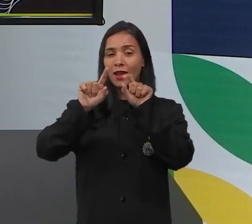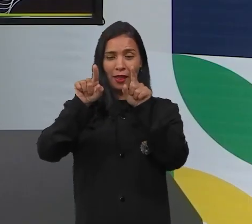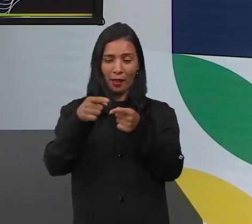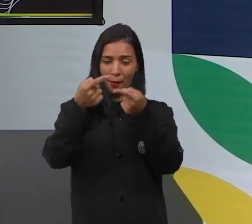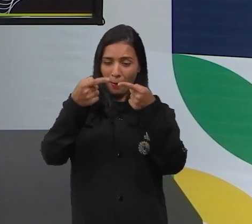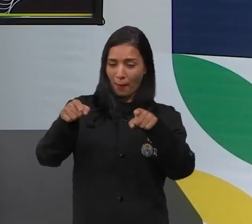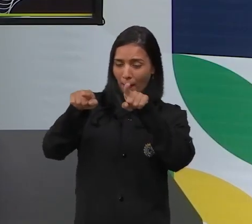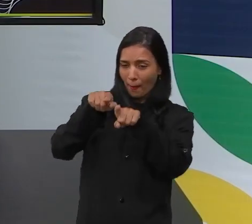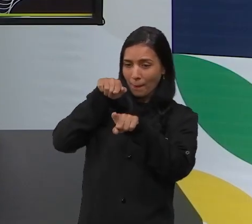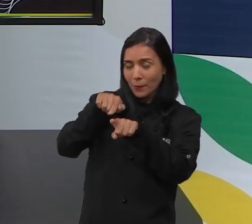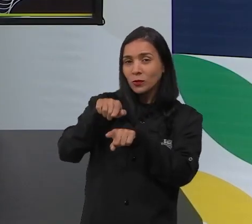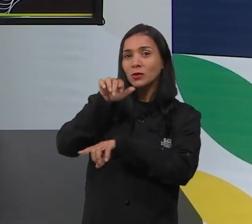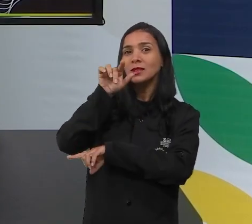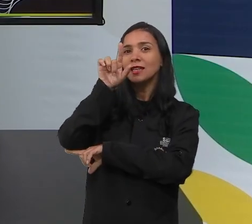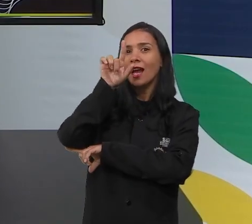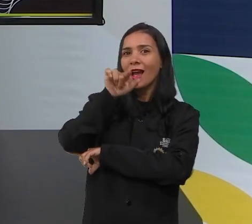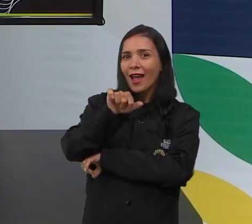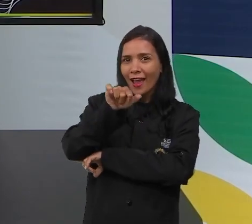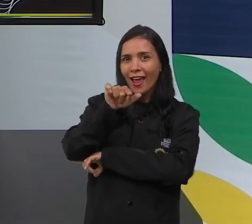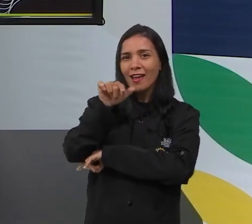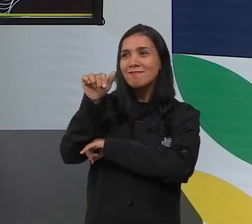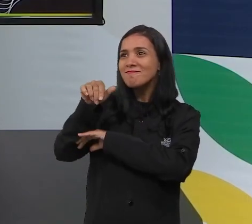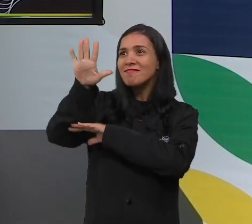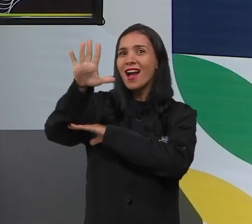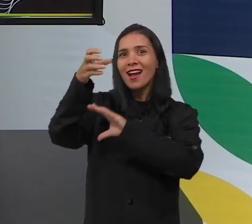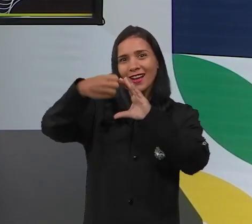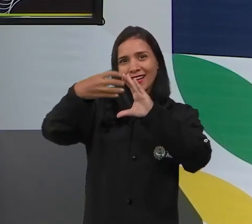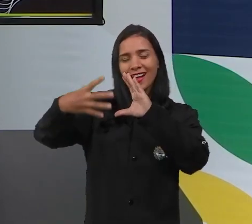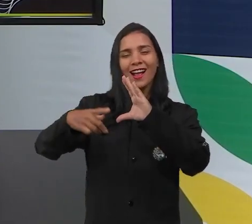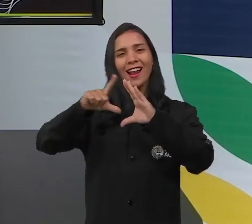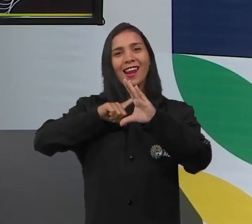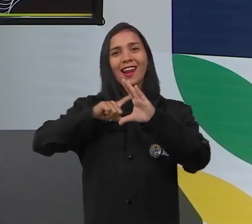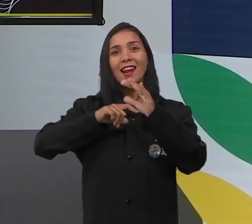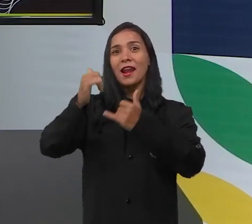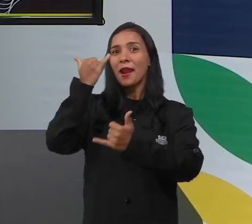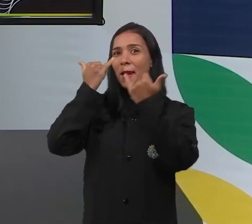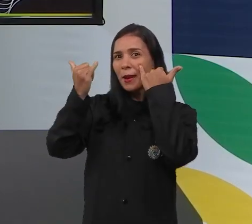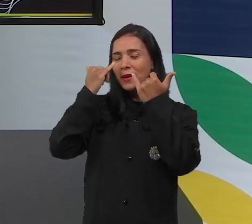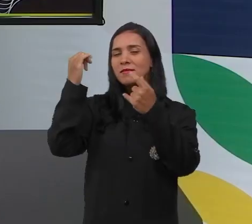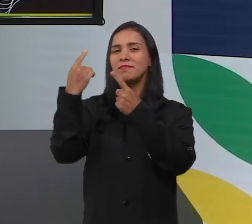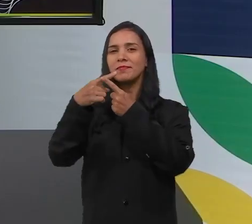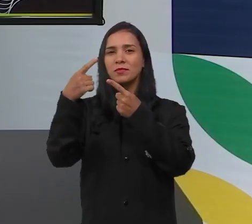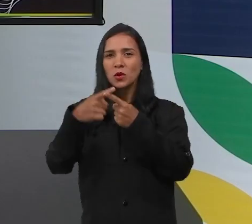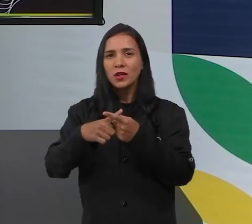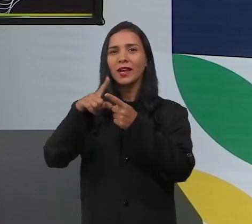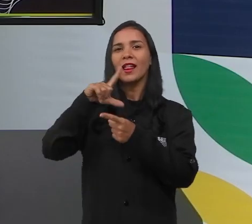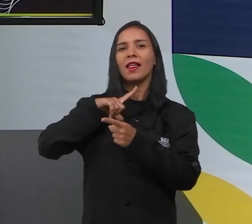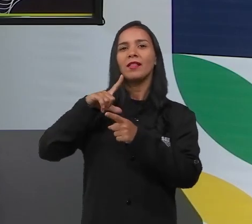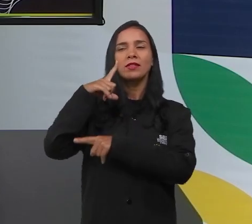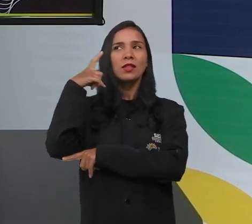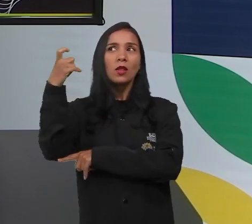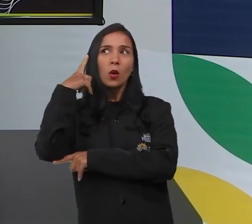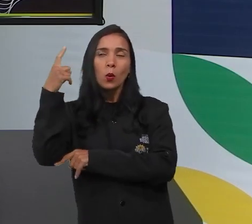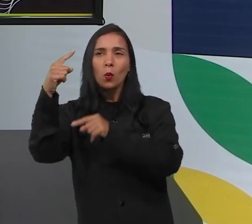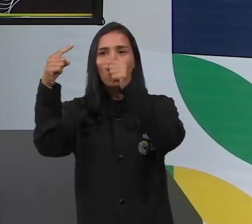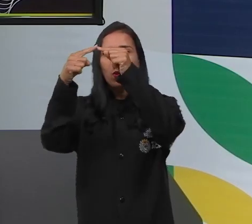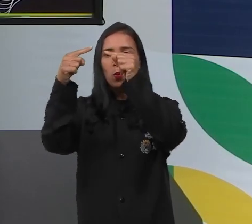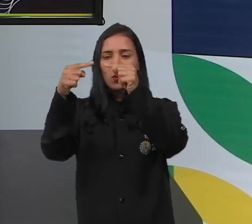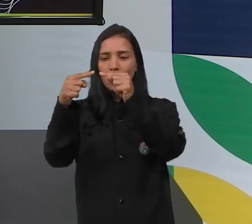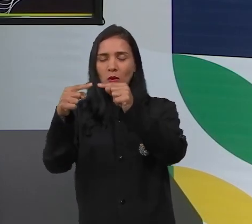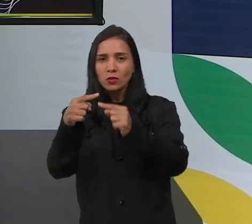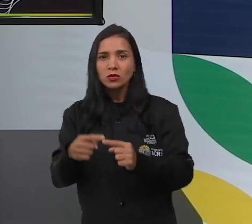mais complexa do que a gente pode imaginar, porque ela é formada através desses sons. Os sons, tanto